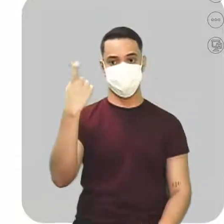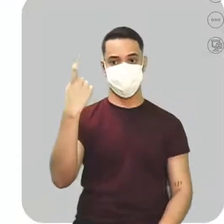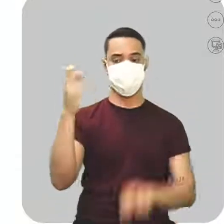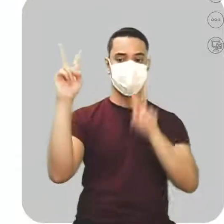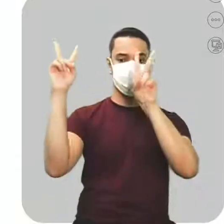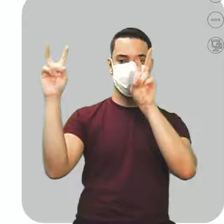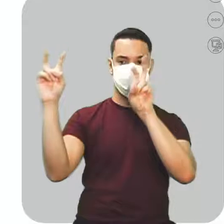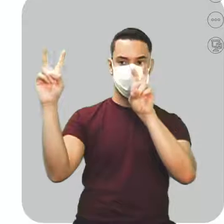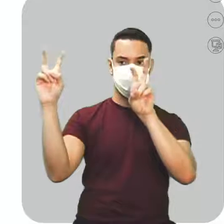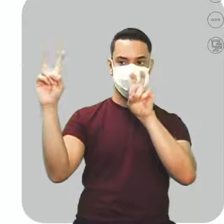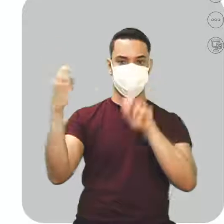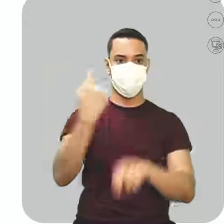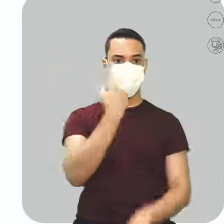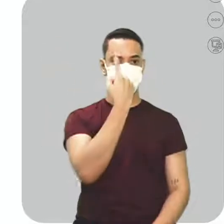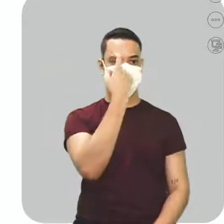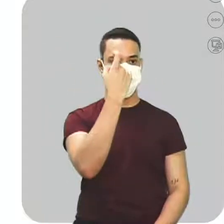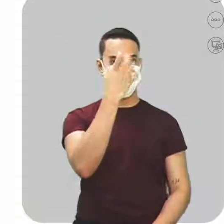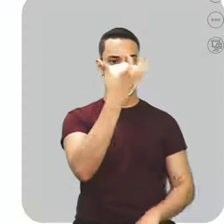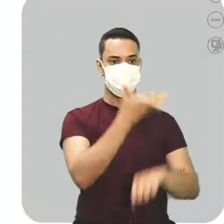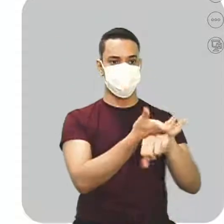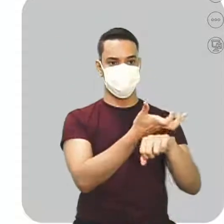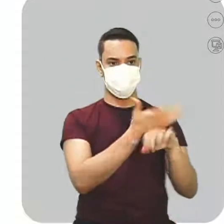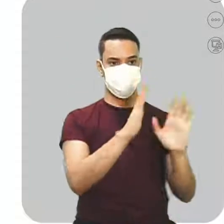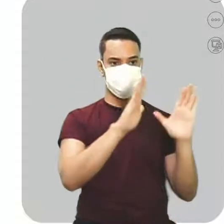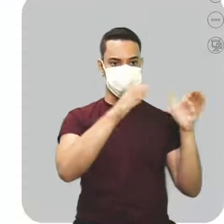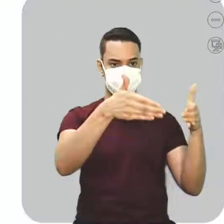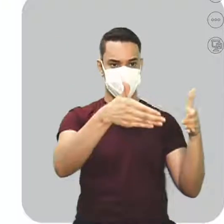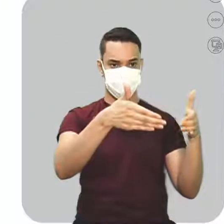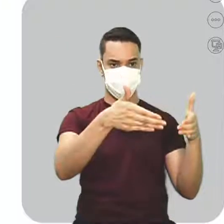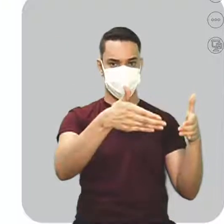só assunto, uma só matéria.